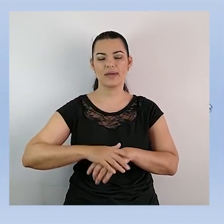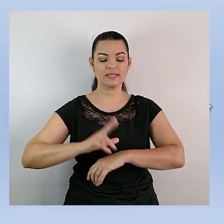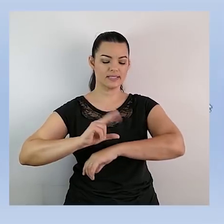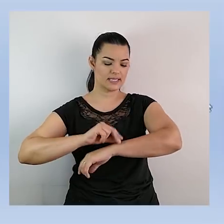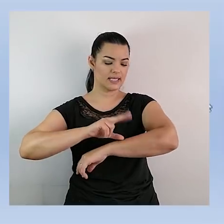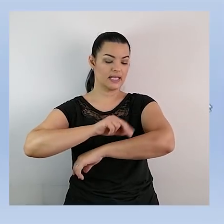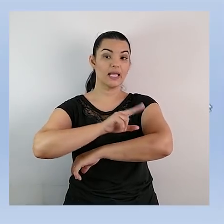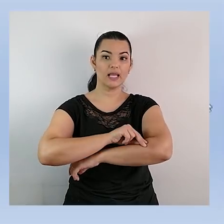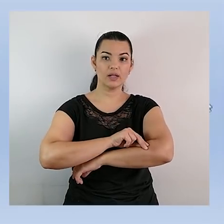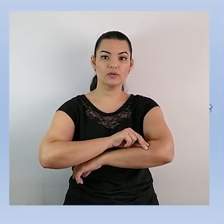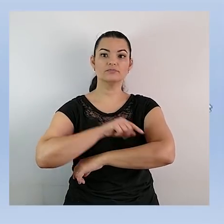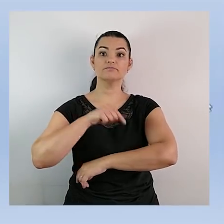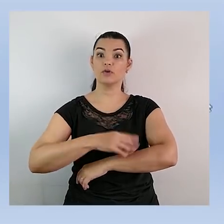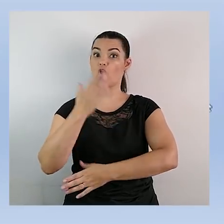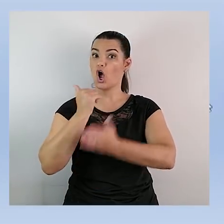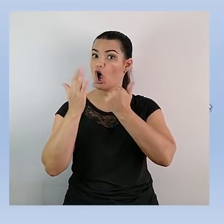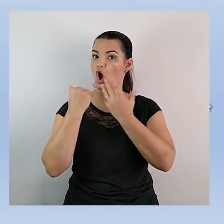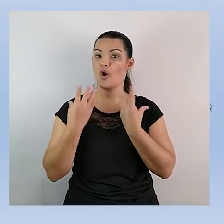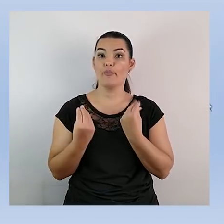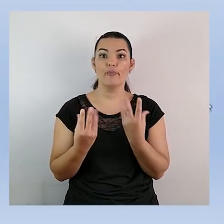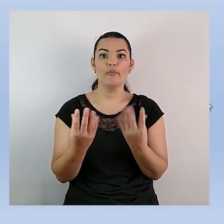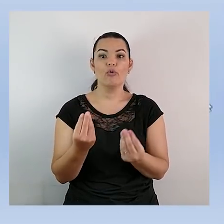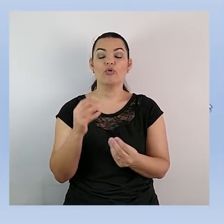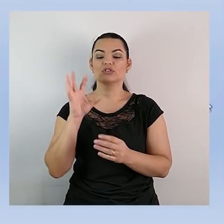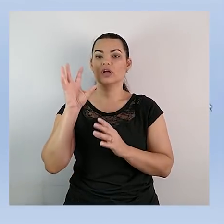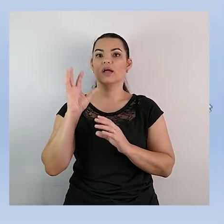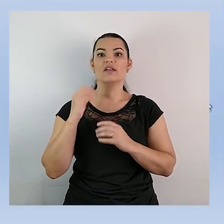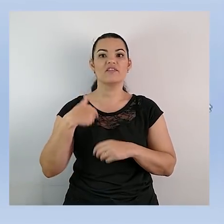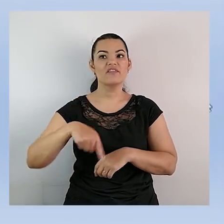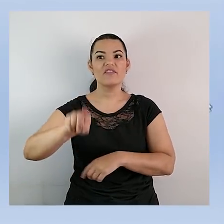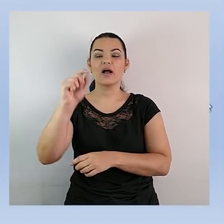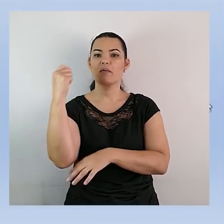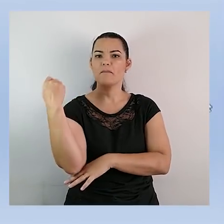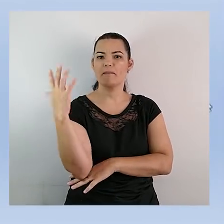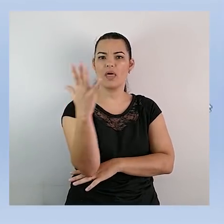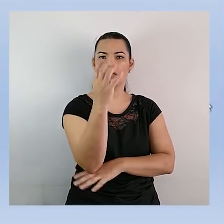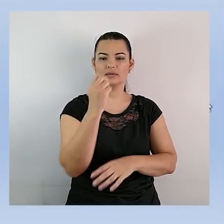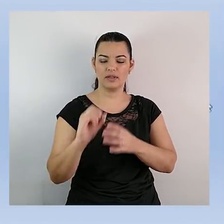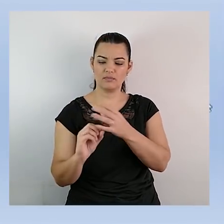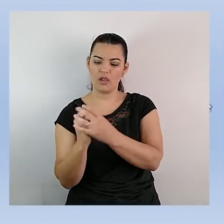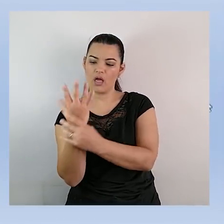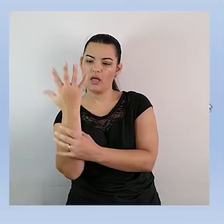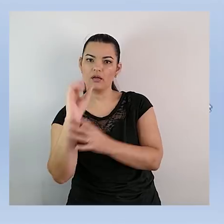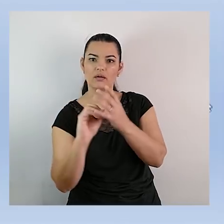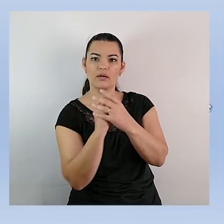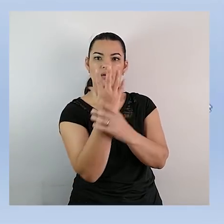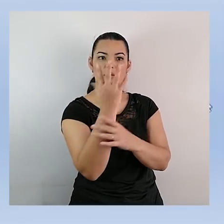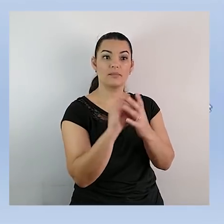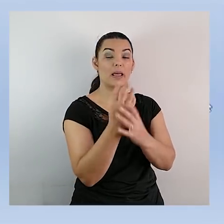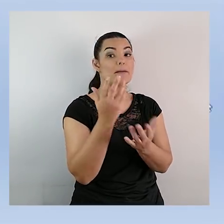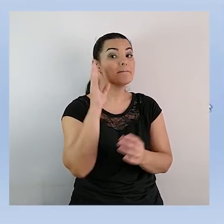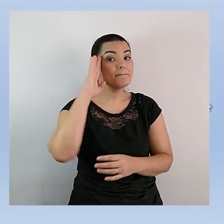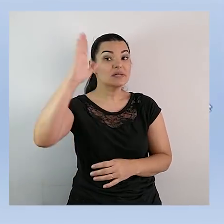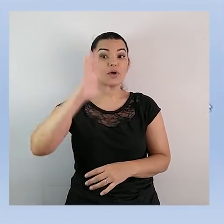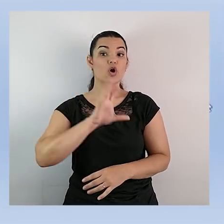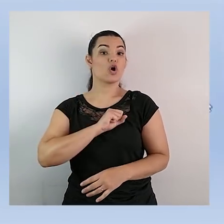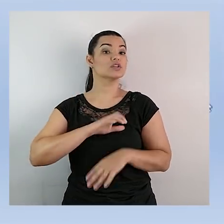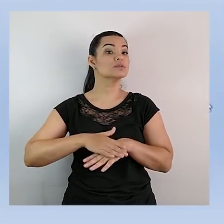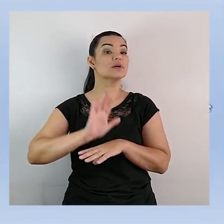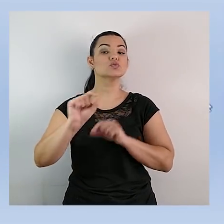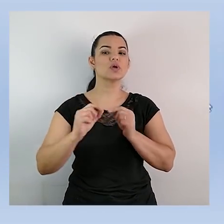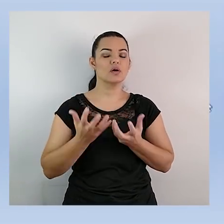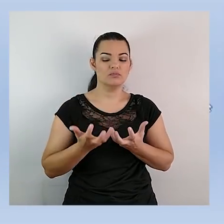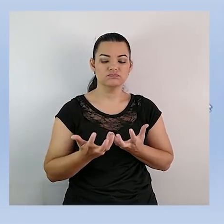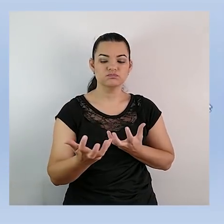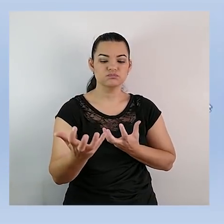pode sim. Os grilos, eles são predadores vorazes, eles atacam plantações, eles têm preferência